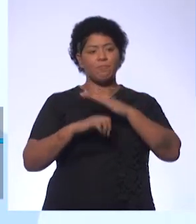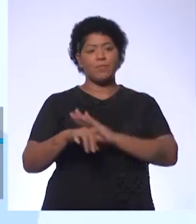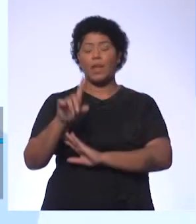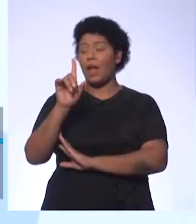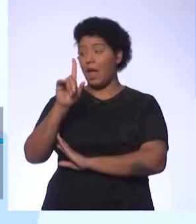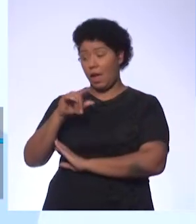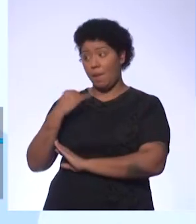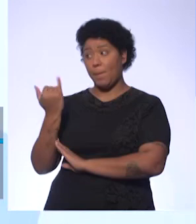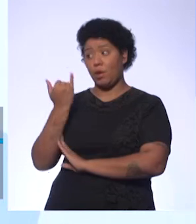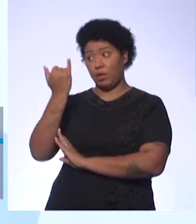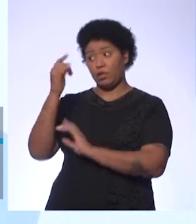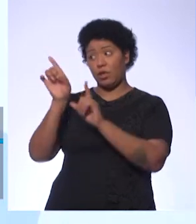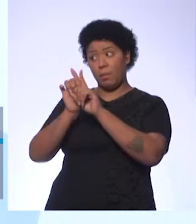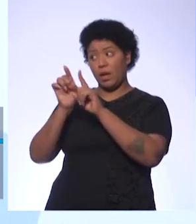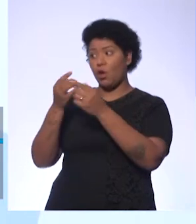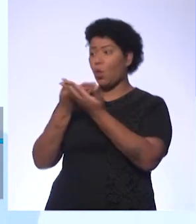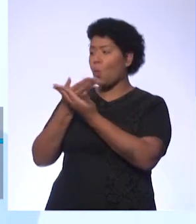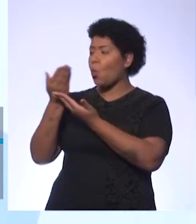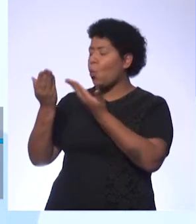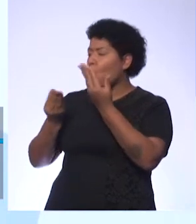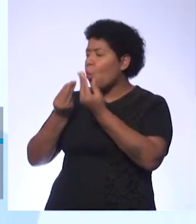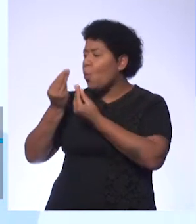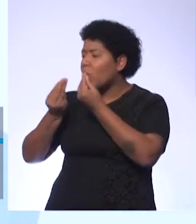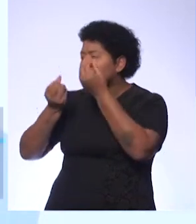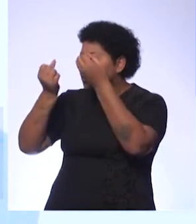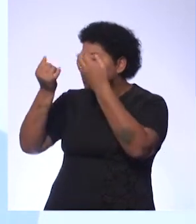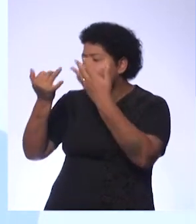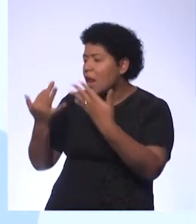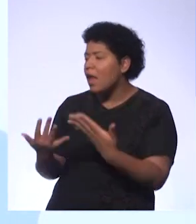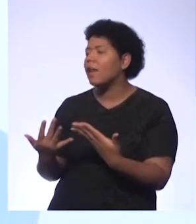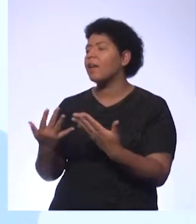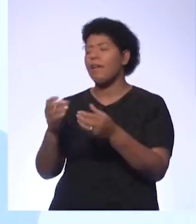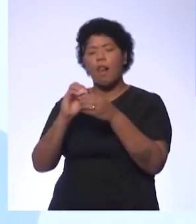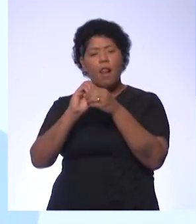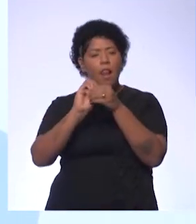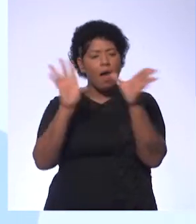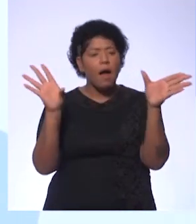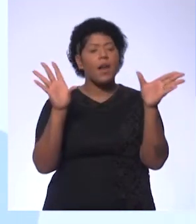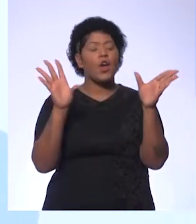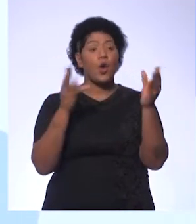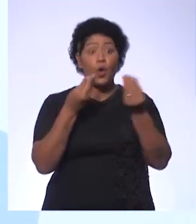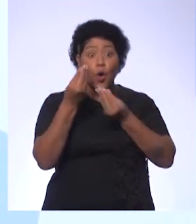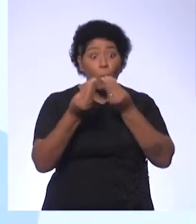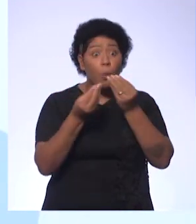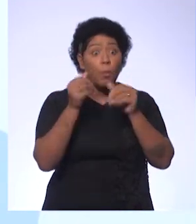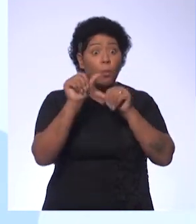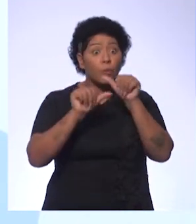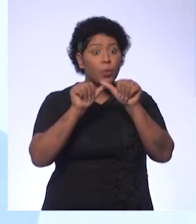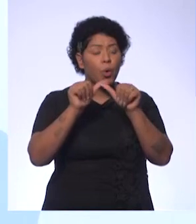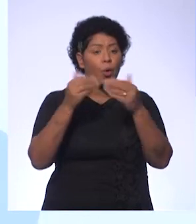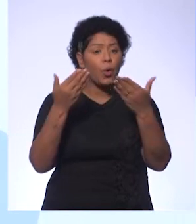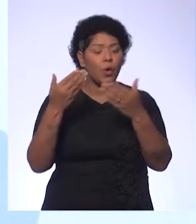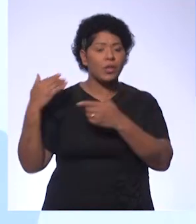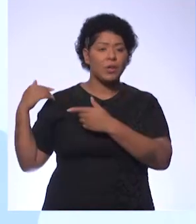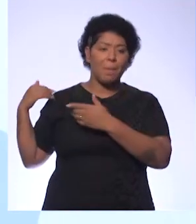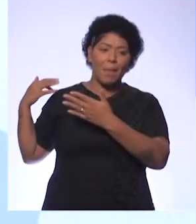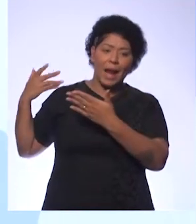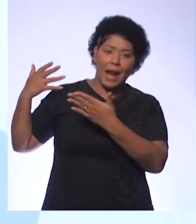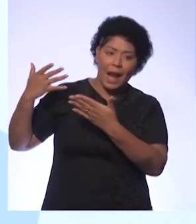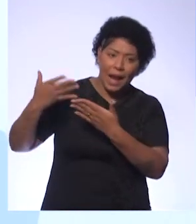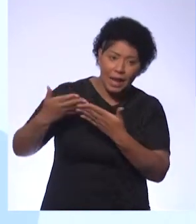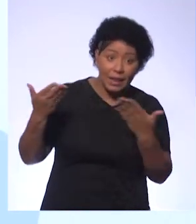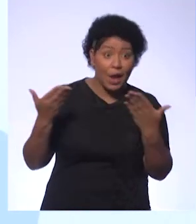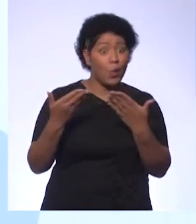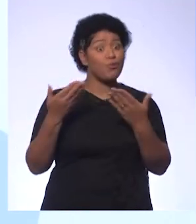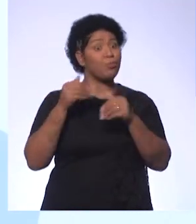né, descrevendo de maneira tão clara como as condições de trabalho mudaram, né, da situação das pessoas, dos